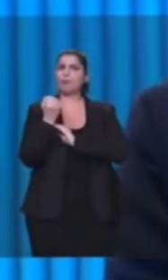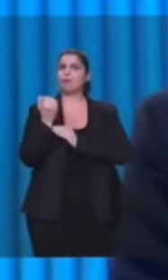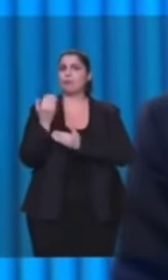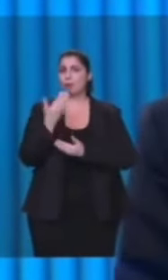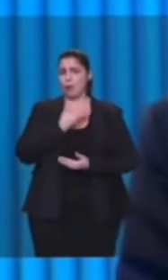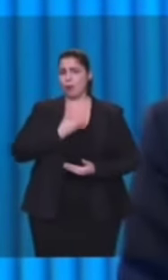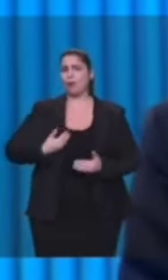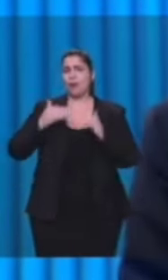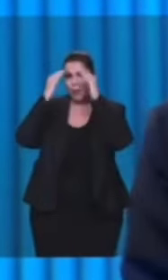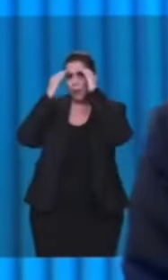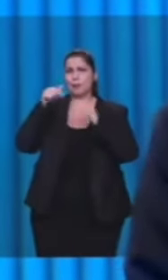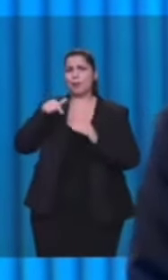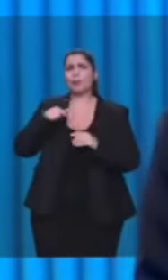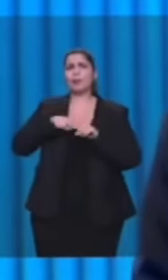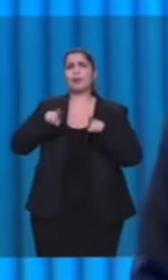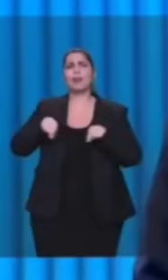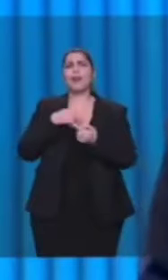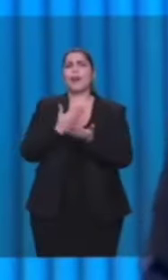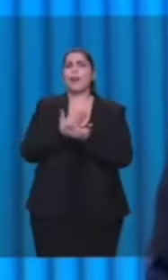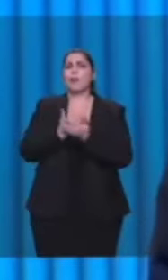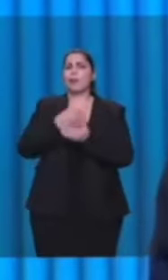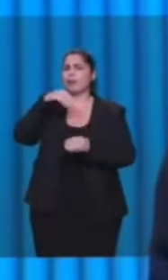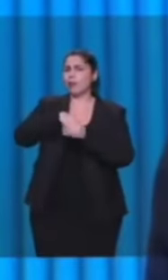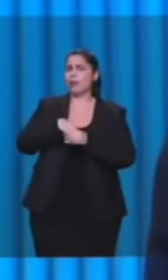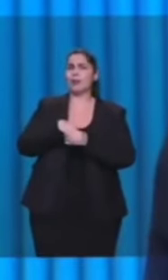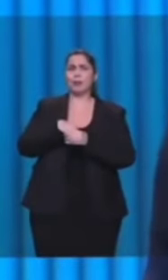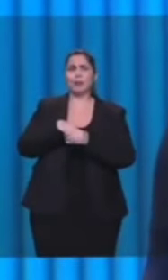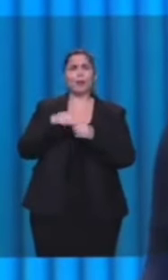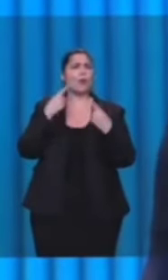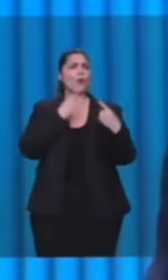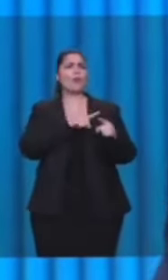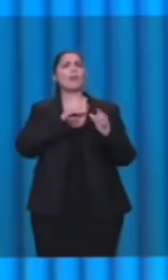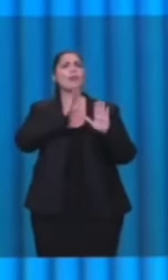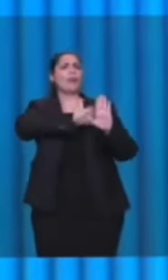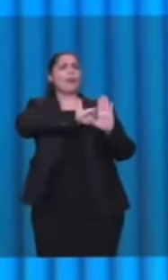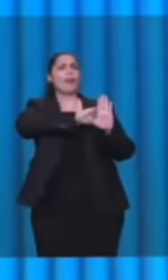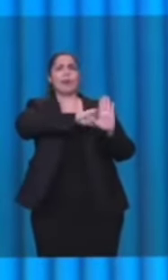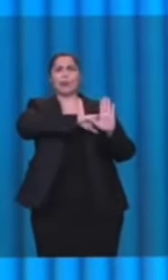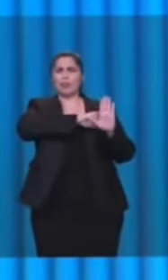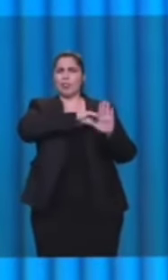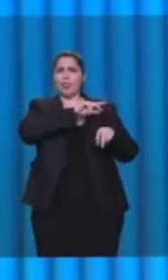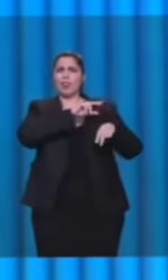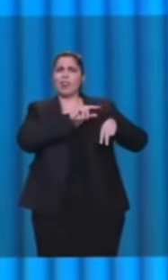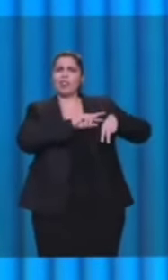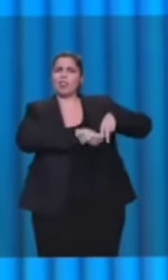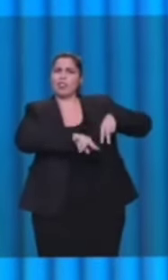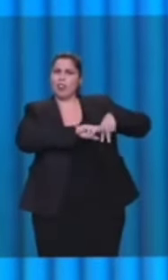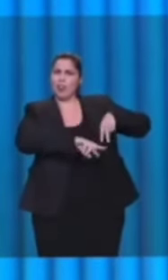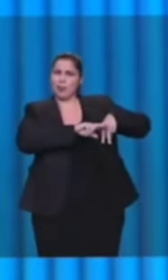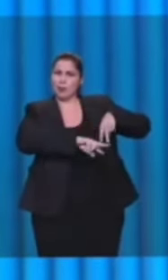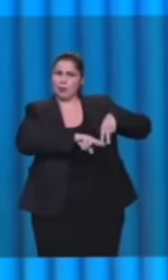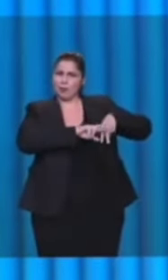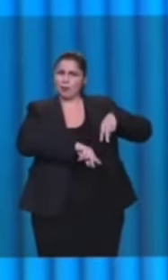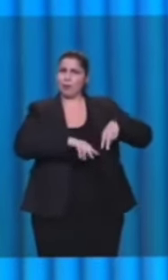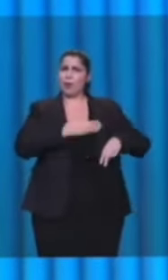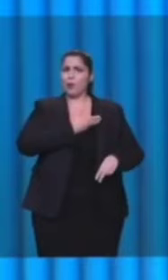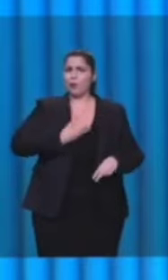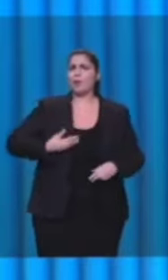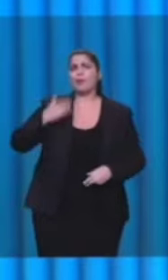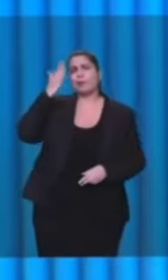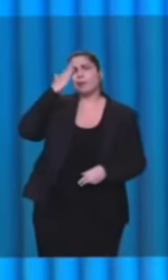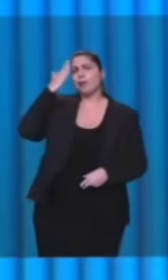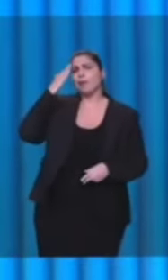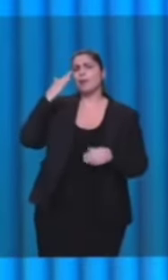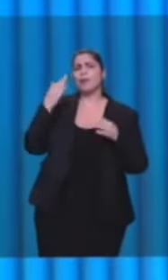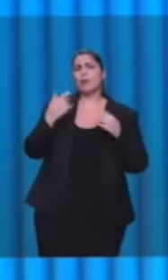aula, não a ideologia de gênero. Um governo que sabe a dor de uma mãe que tem os filhos no mundo